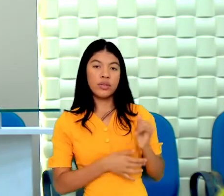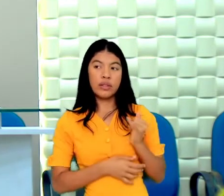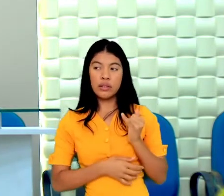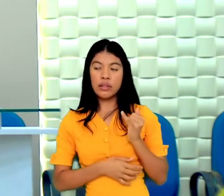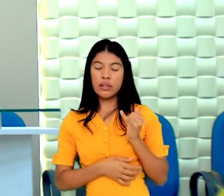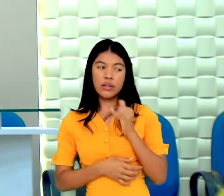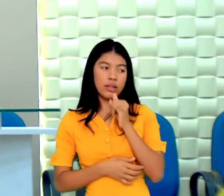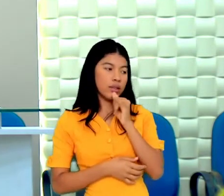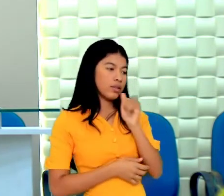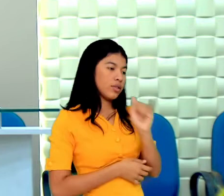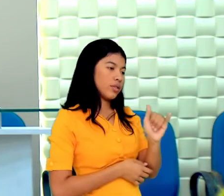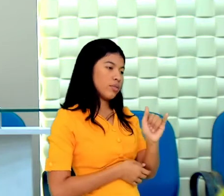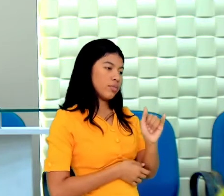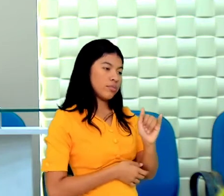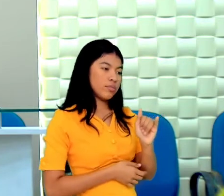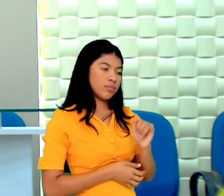Senhor,